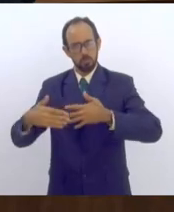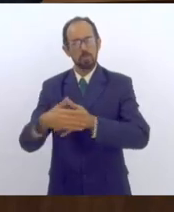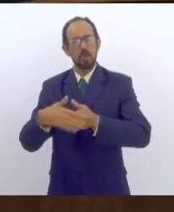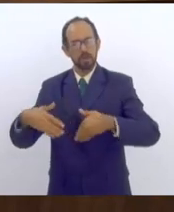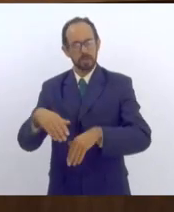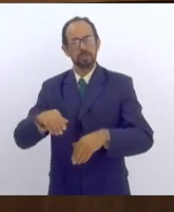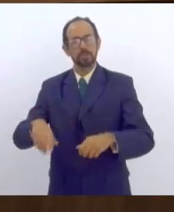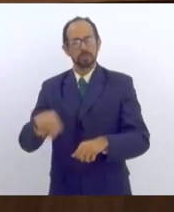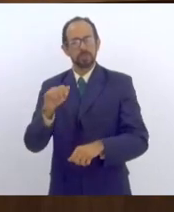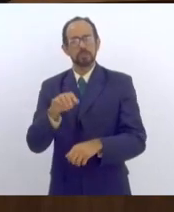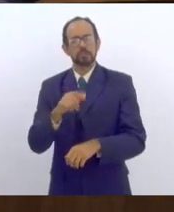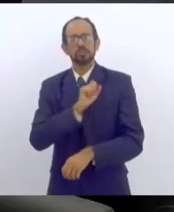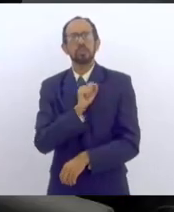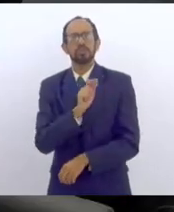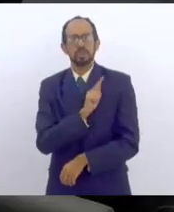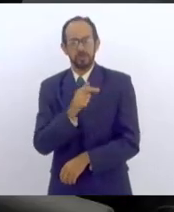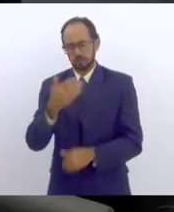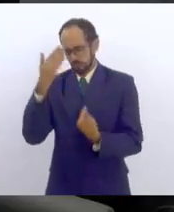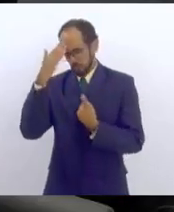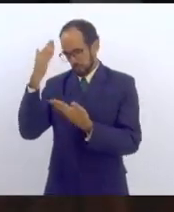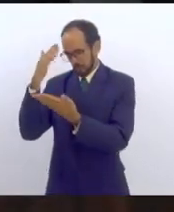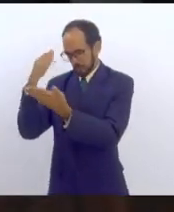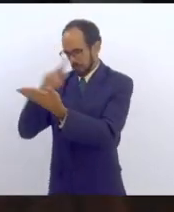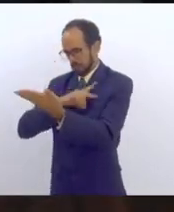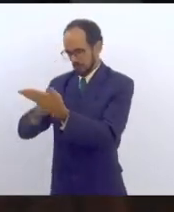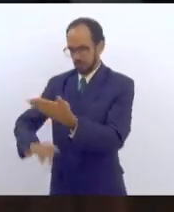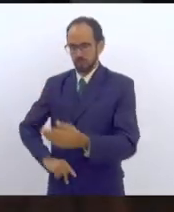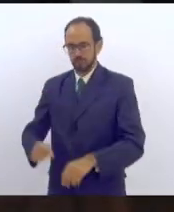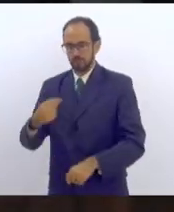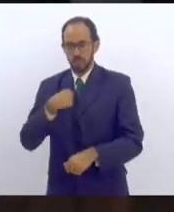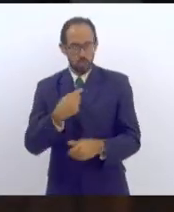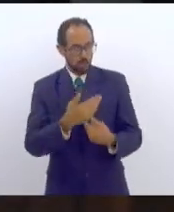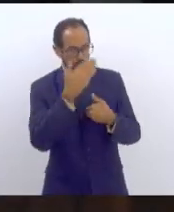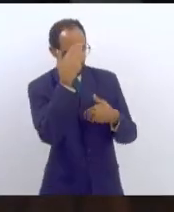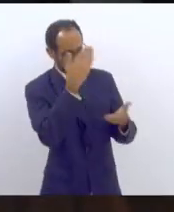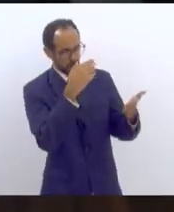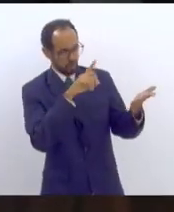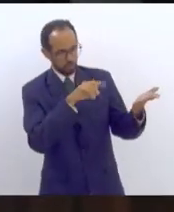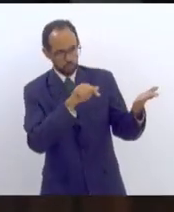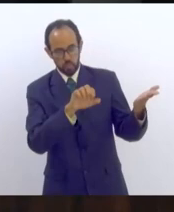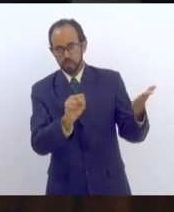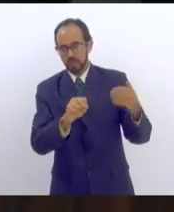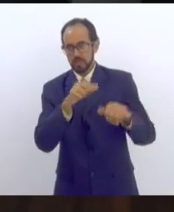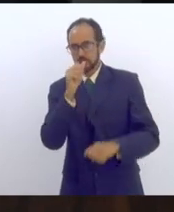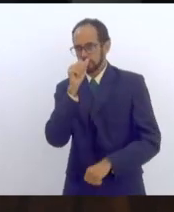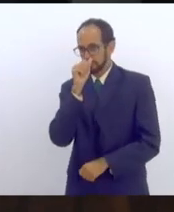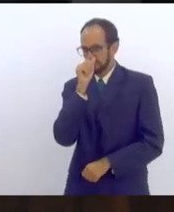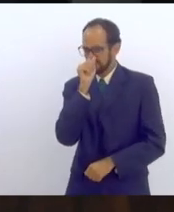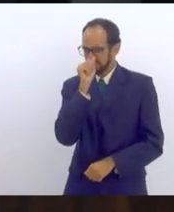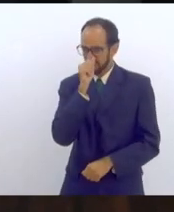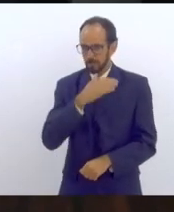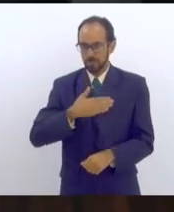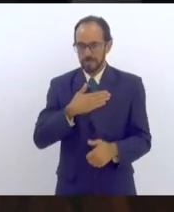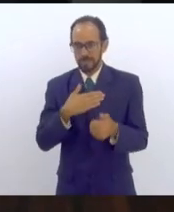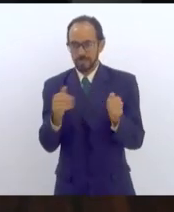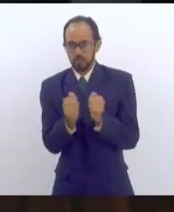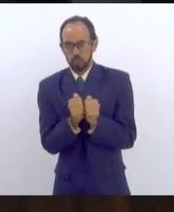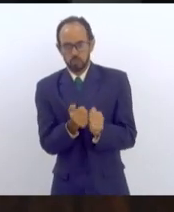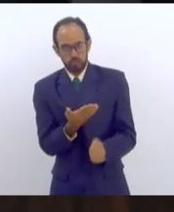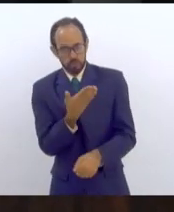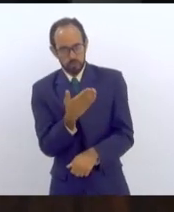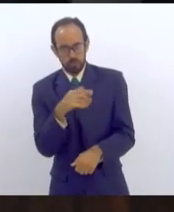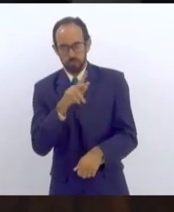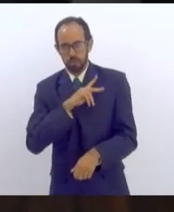Janeiro. Muito obrigado, presidente. Eu que agradeço, deputado Douglas Ruas. Prazer estar aqui contigo.